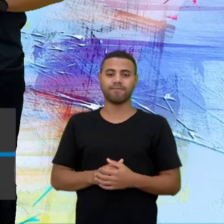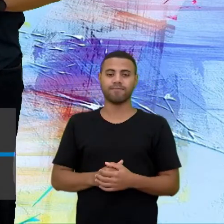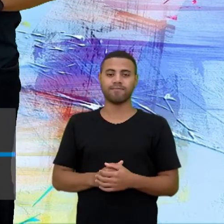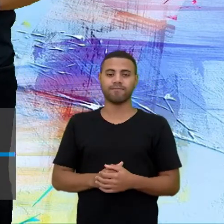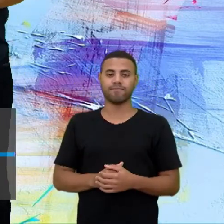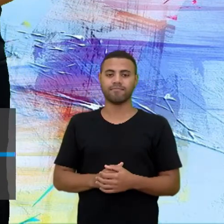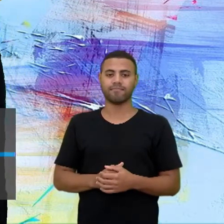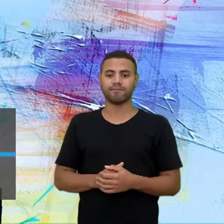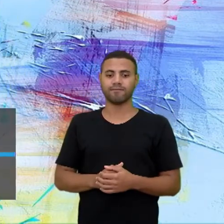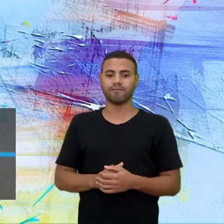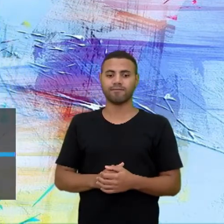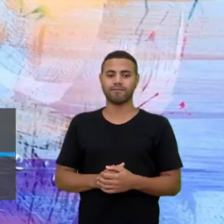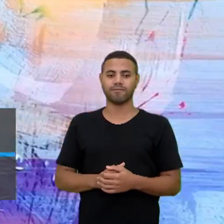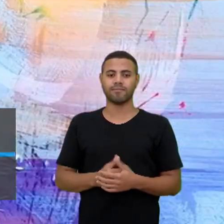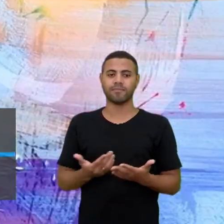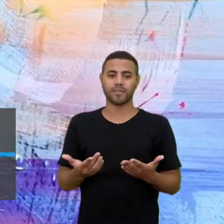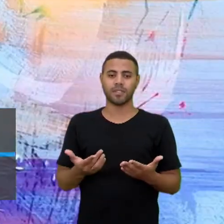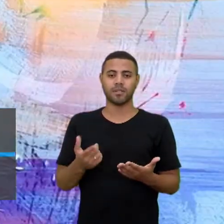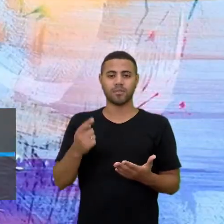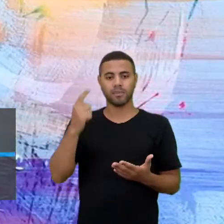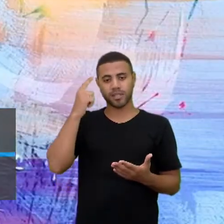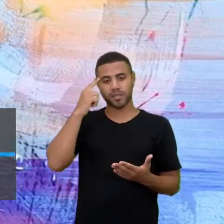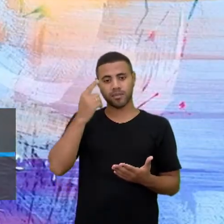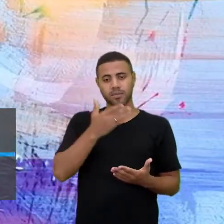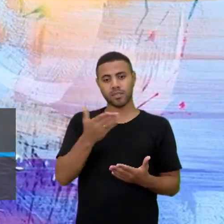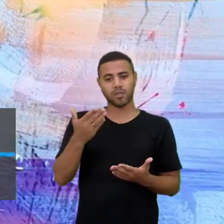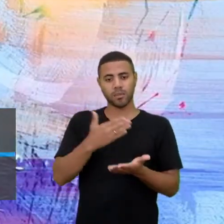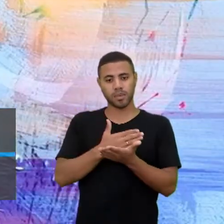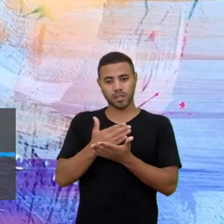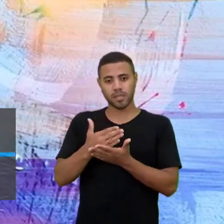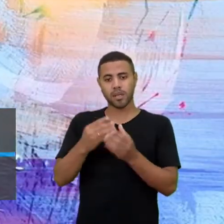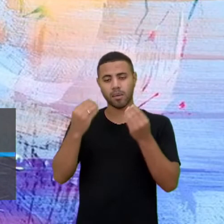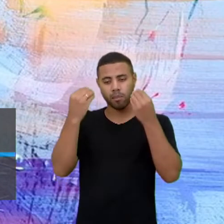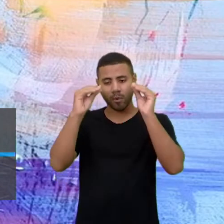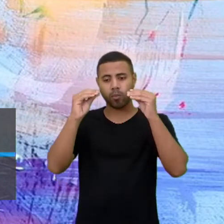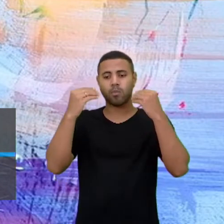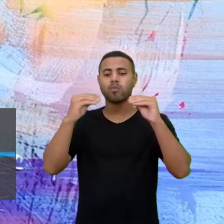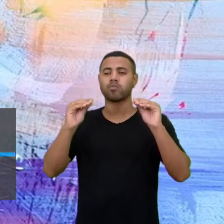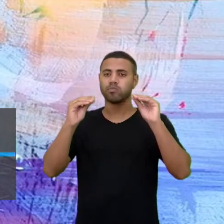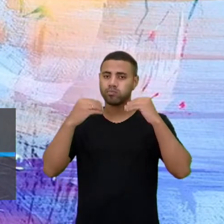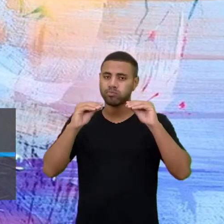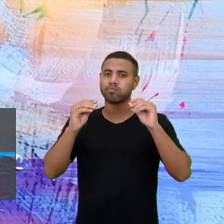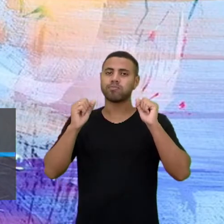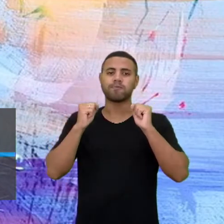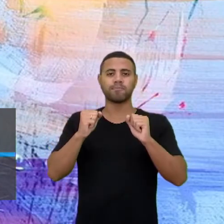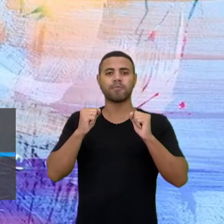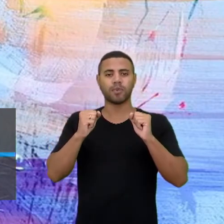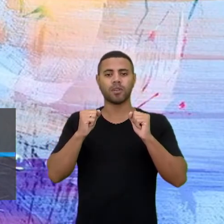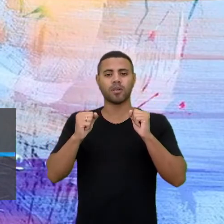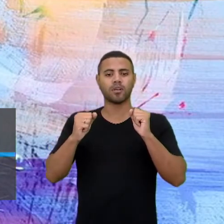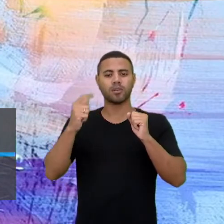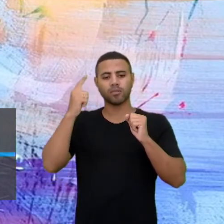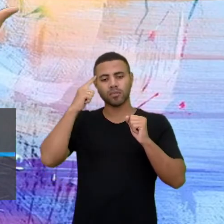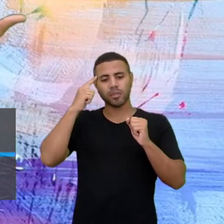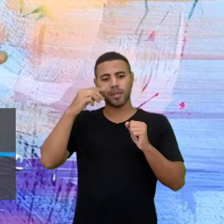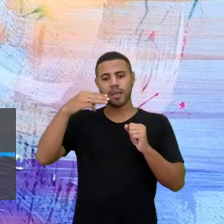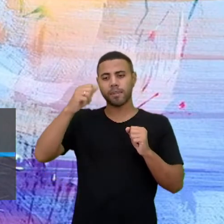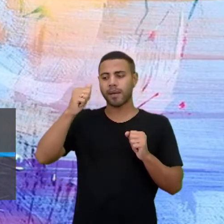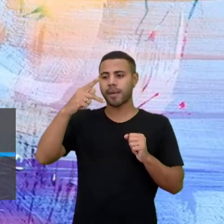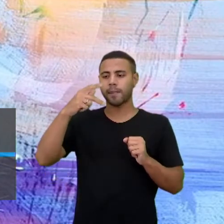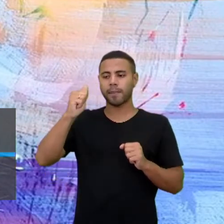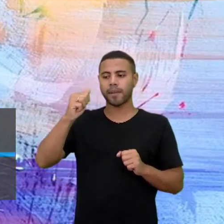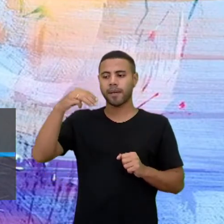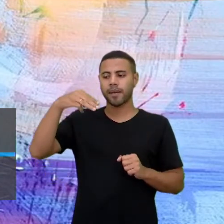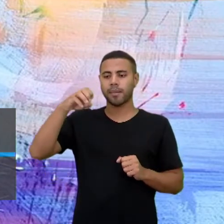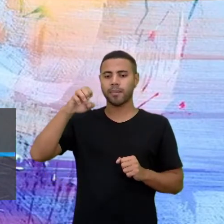E a ideia é que vocês comecem a publicar, né, lançar essa ideia, essa construção do mapa mental dentro das